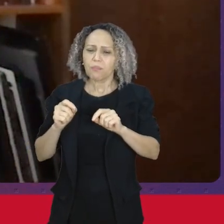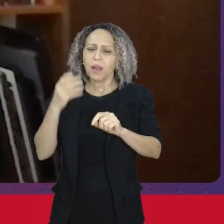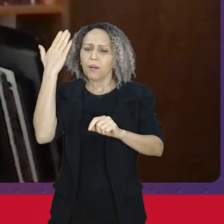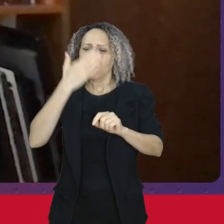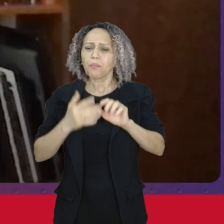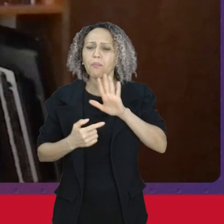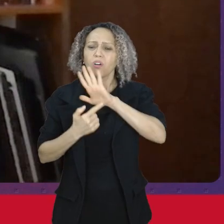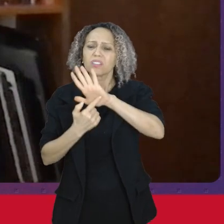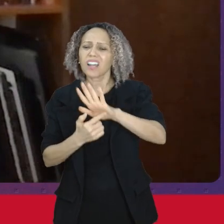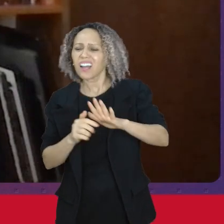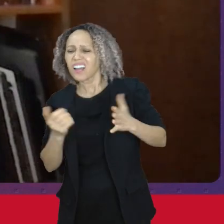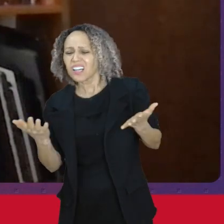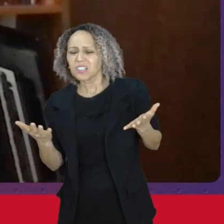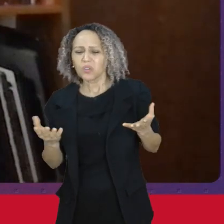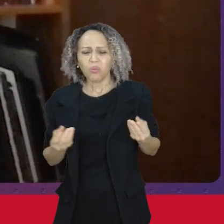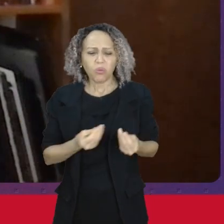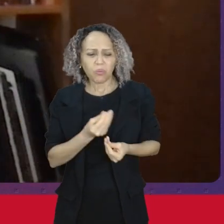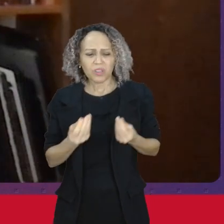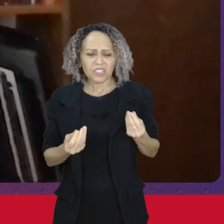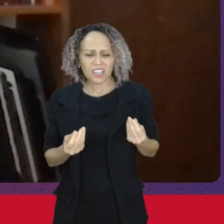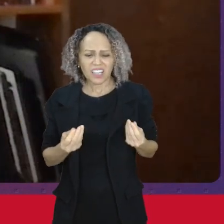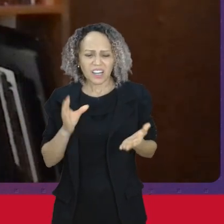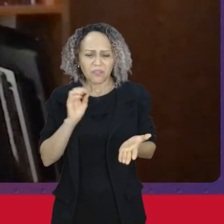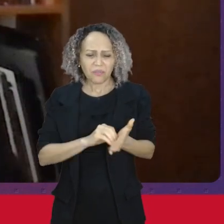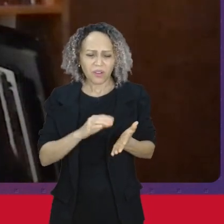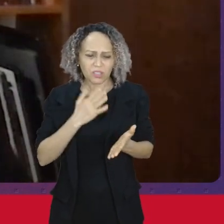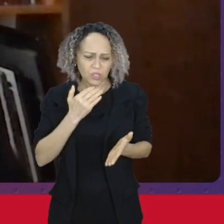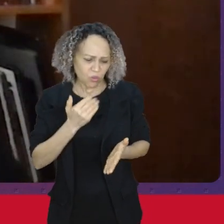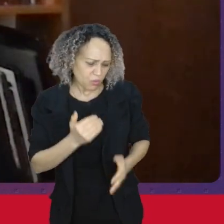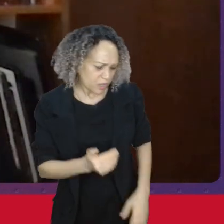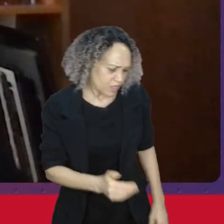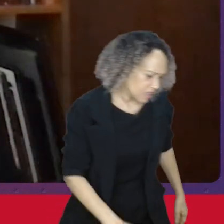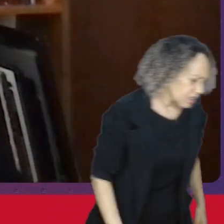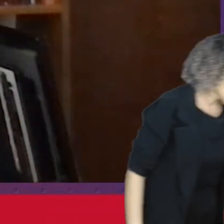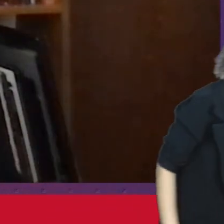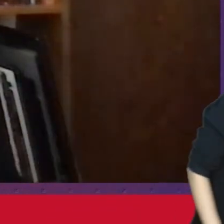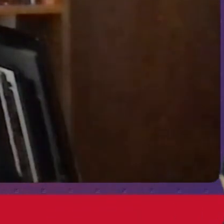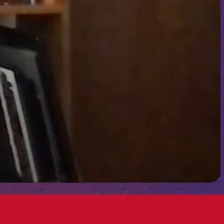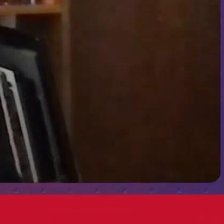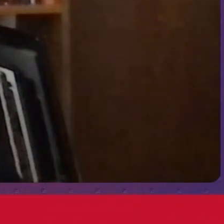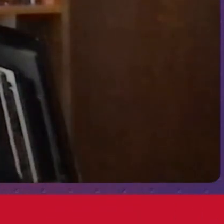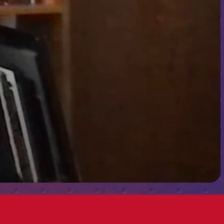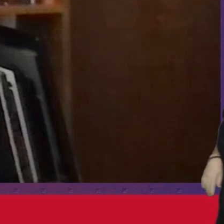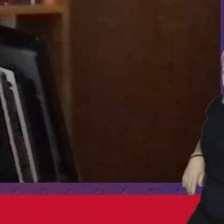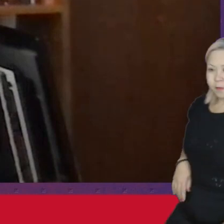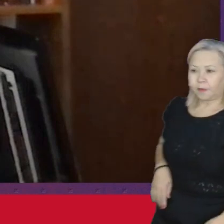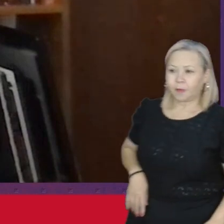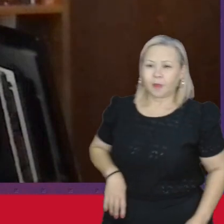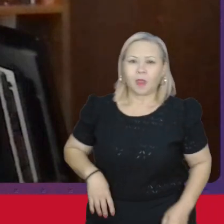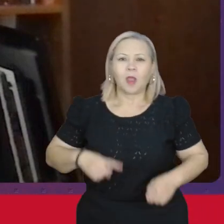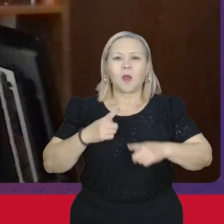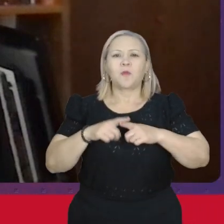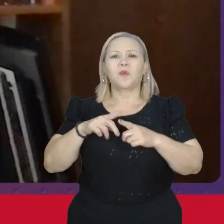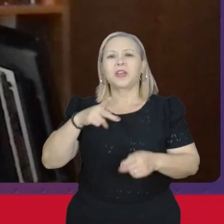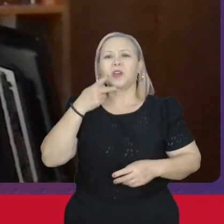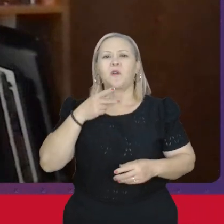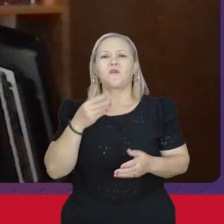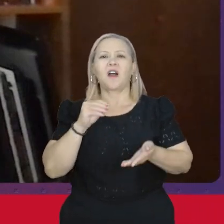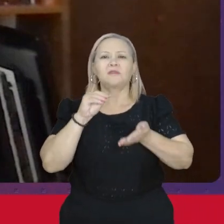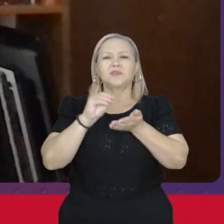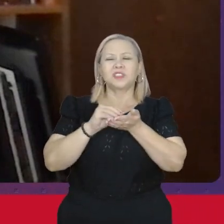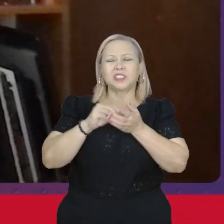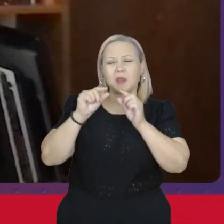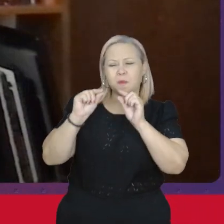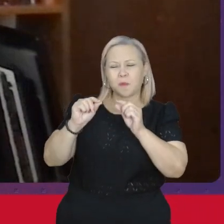era a situação de insegurança alimentar. Por que eu fico falando de insegurança alimentar e não de fome? Porque não é só quem